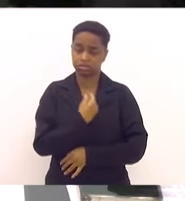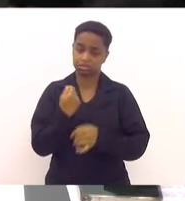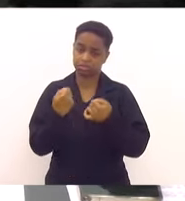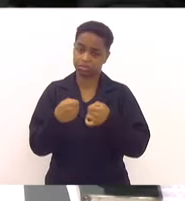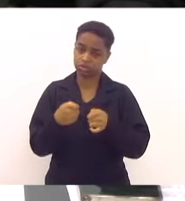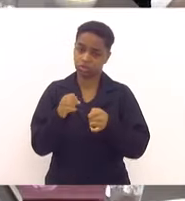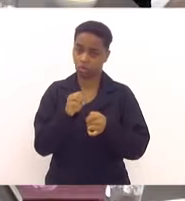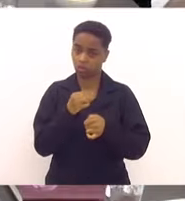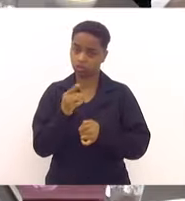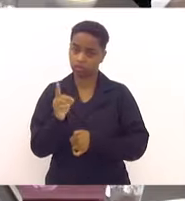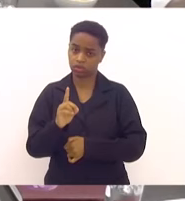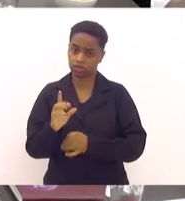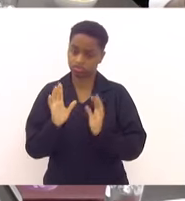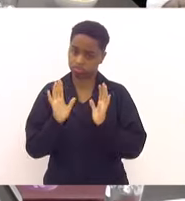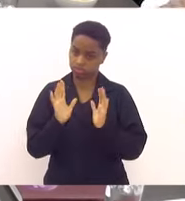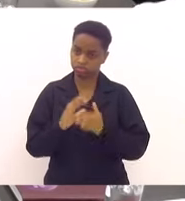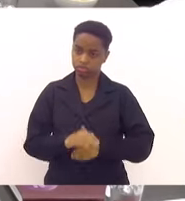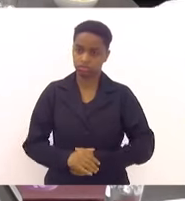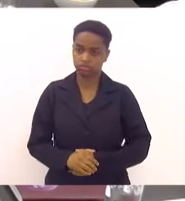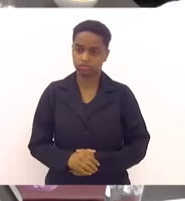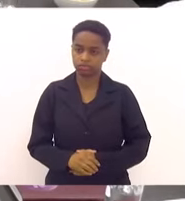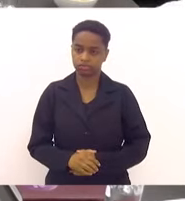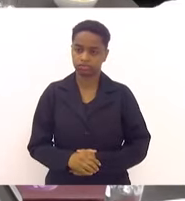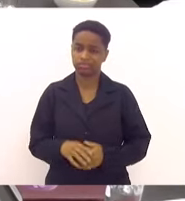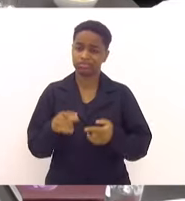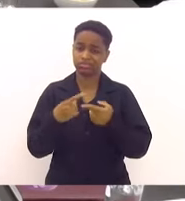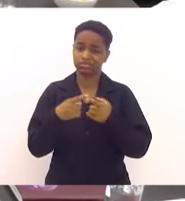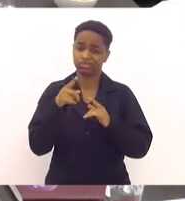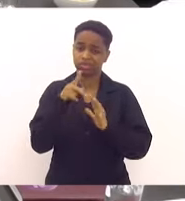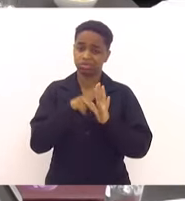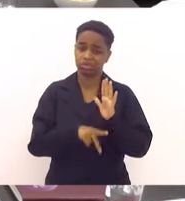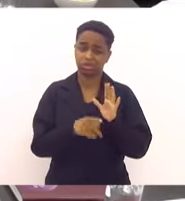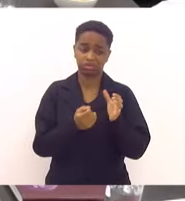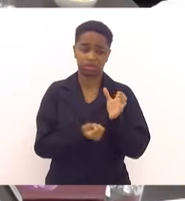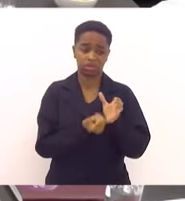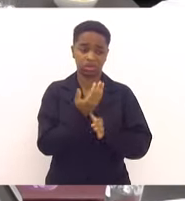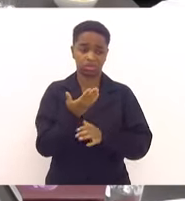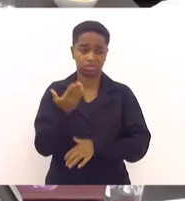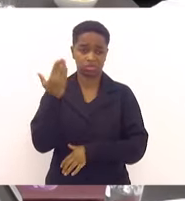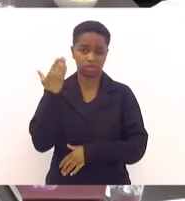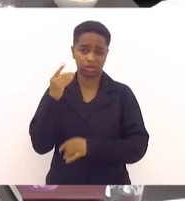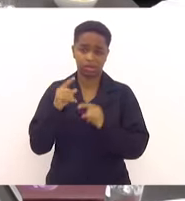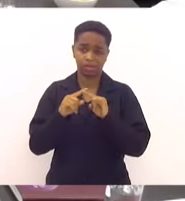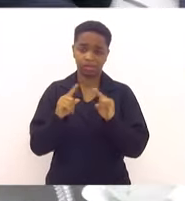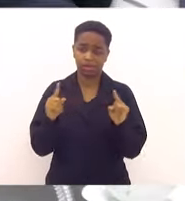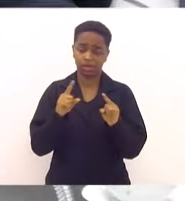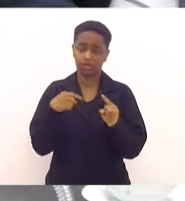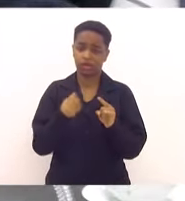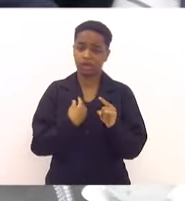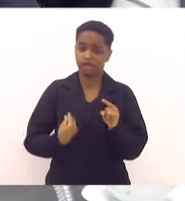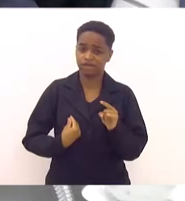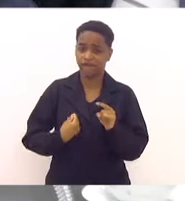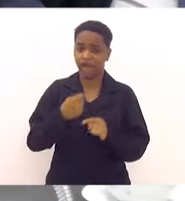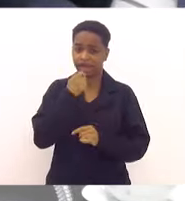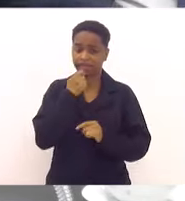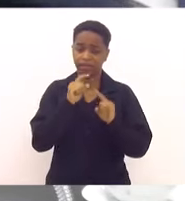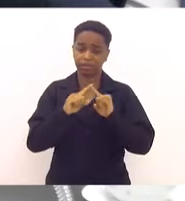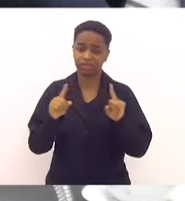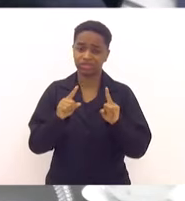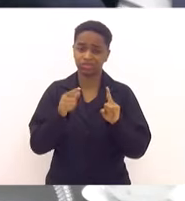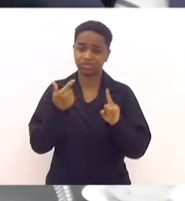revogar ou não. Era um projeto que estava nascendo naquele momento e, ainda que esteja vivendo, perderam o